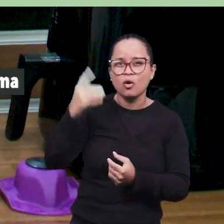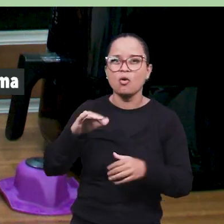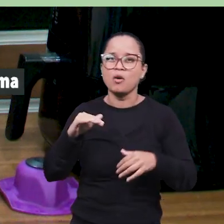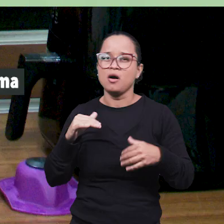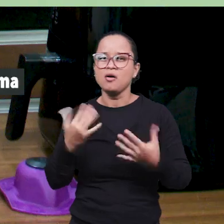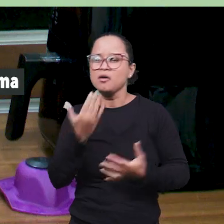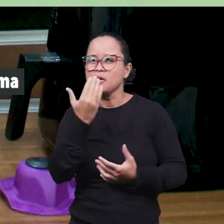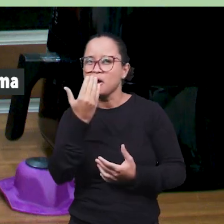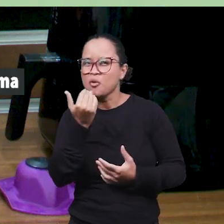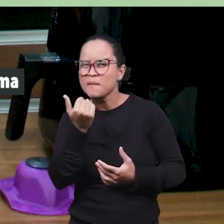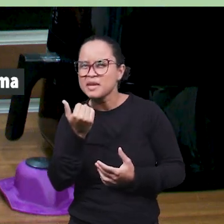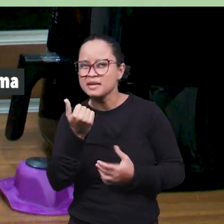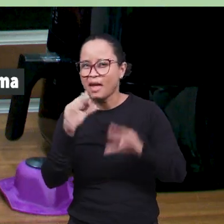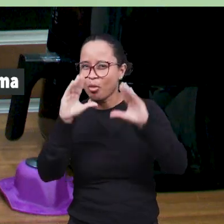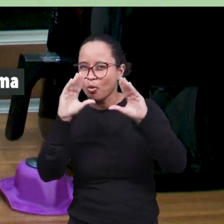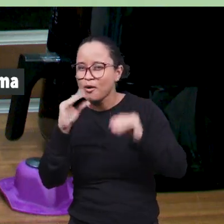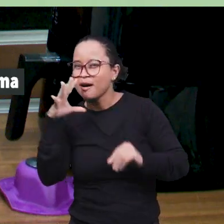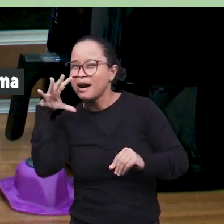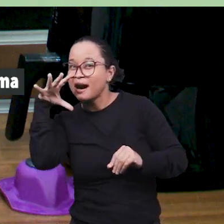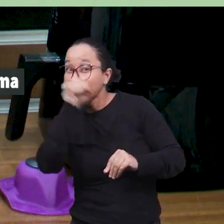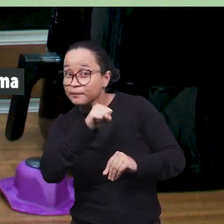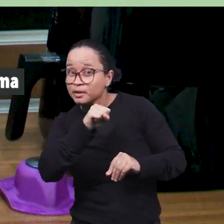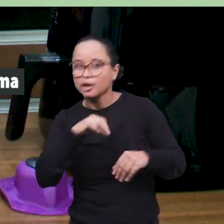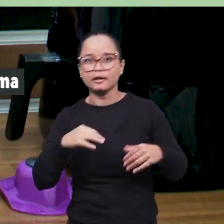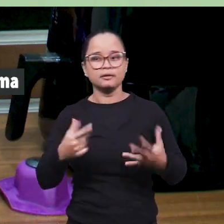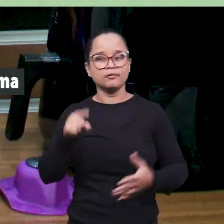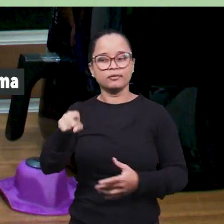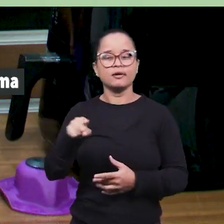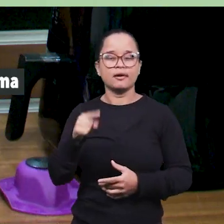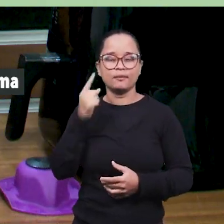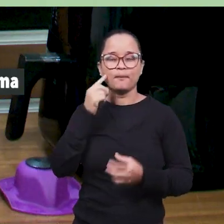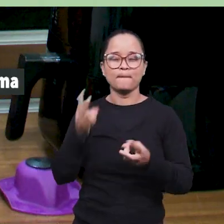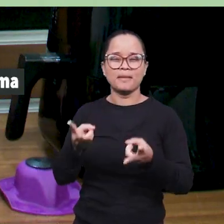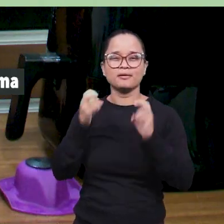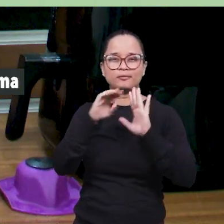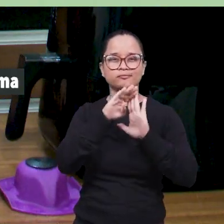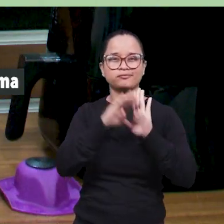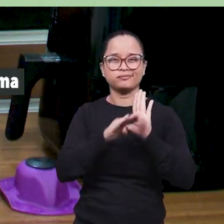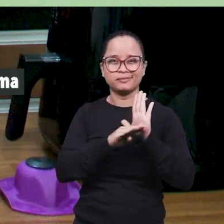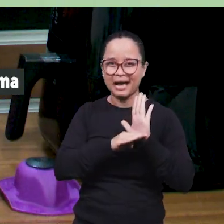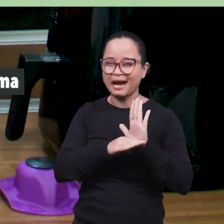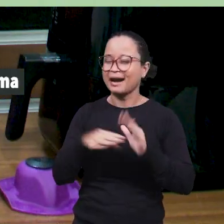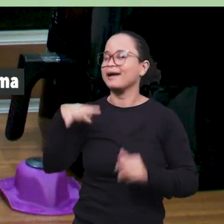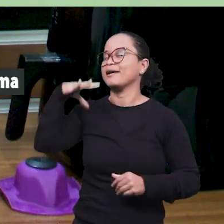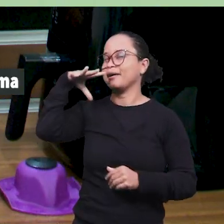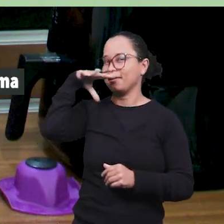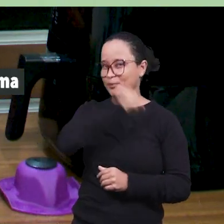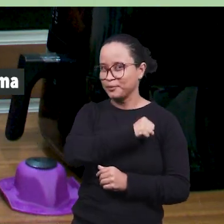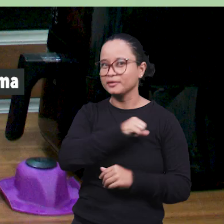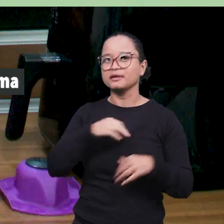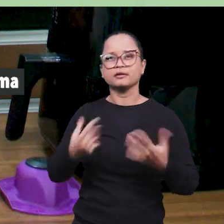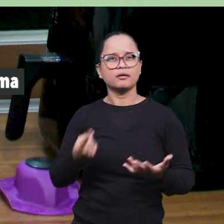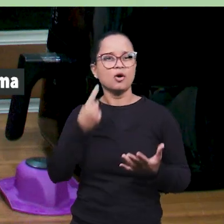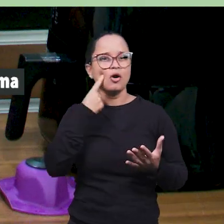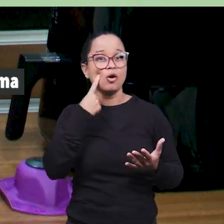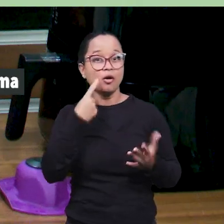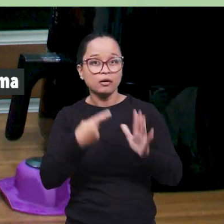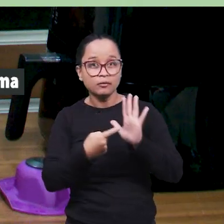para fazer, isso daqui, ó, é muito rápido. E aí, ó, tá